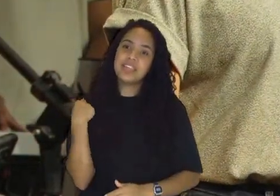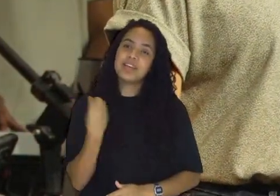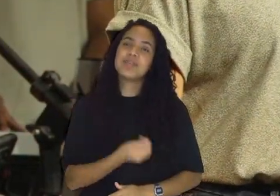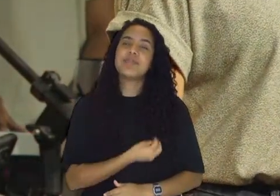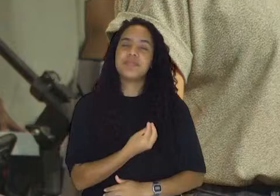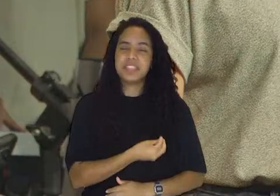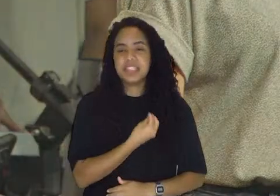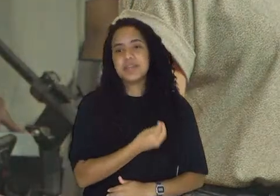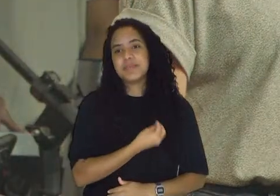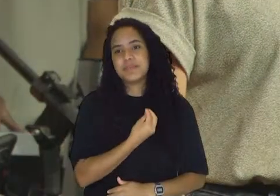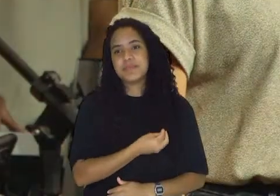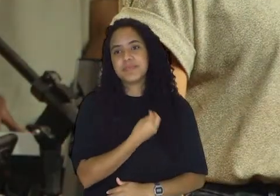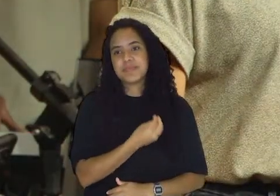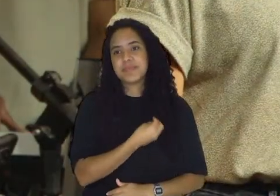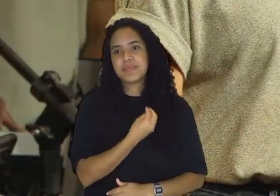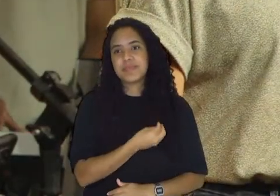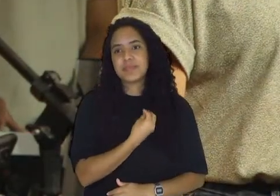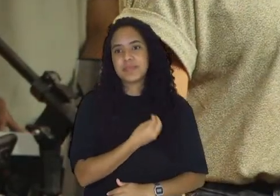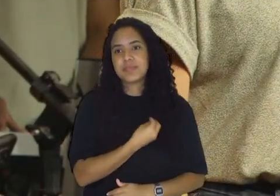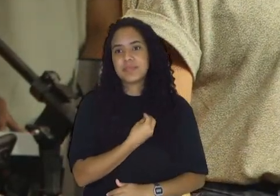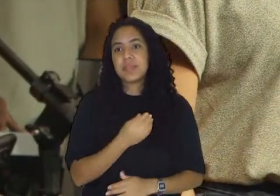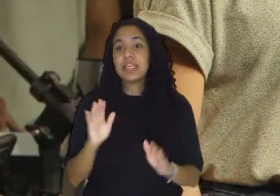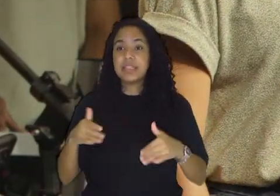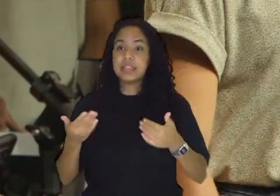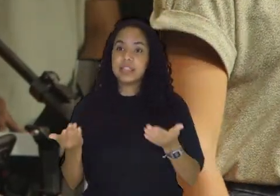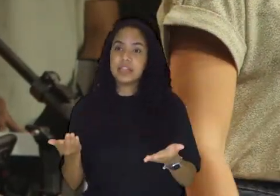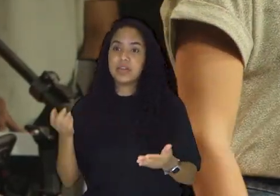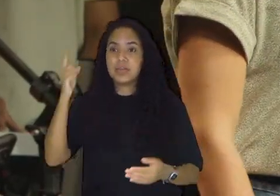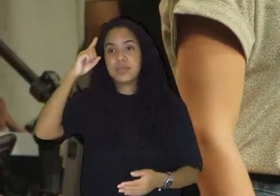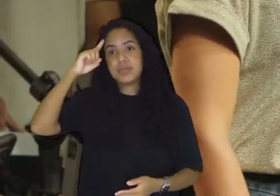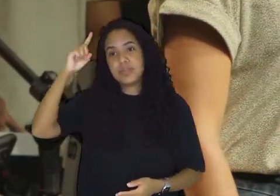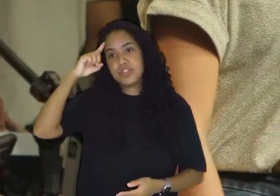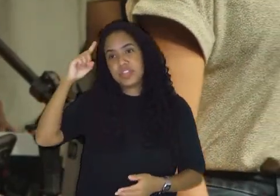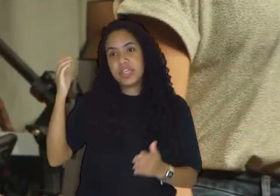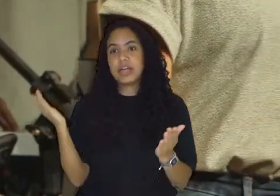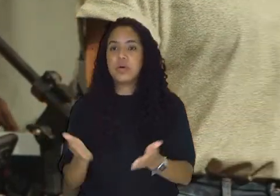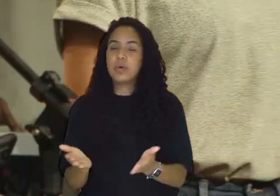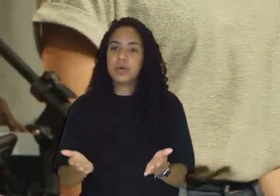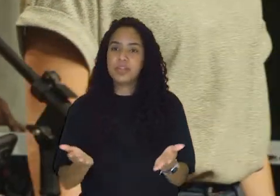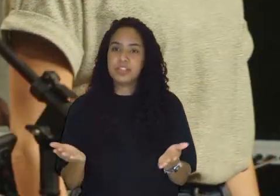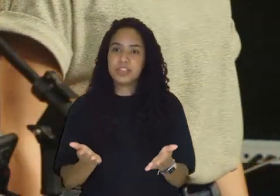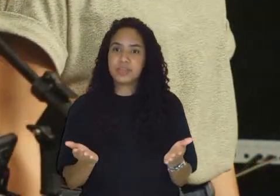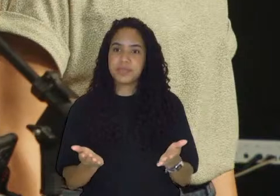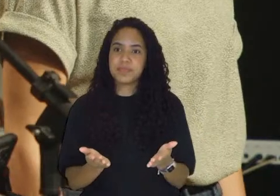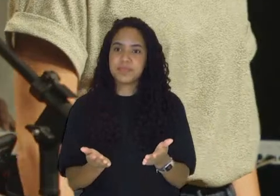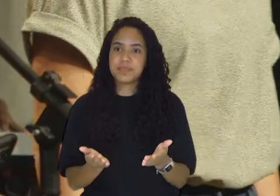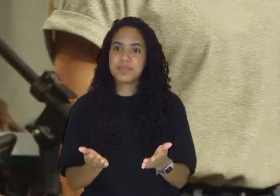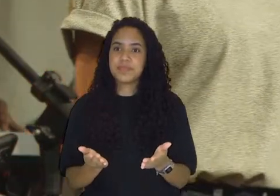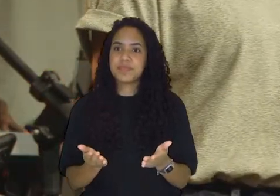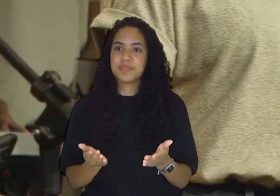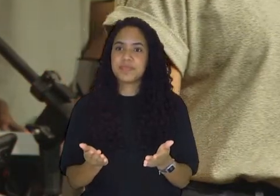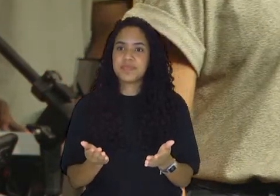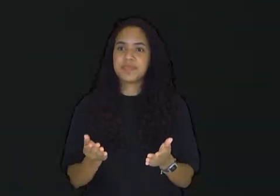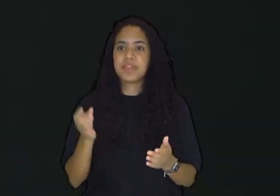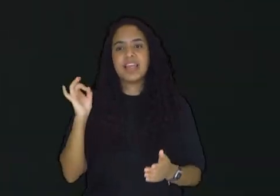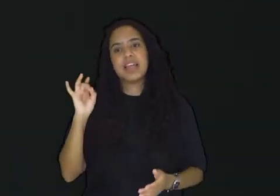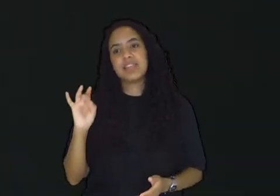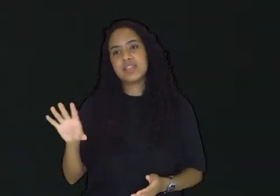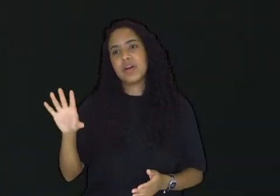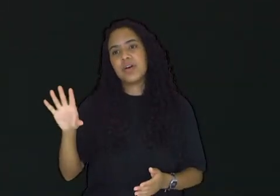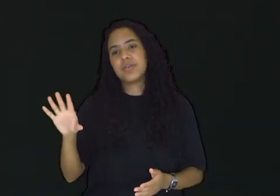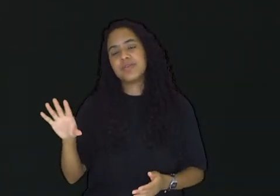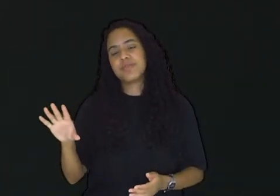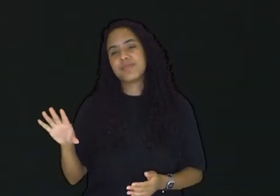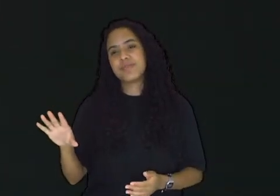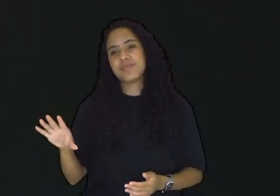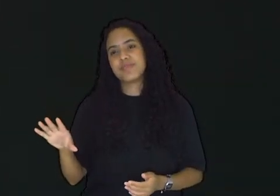agora, desse seu dia hoje, apenas um ensaio daquilo que vai ser a sua vida para sempre, no nome de Jesus,